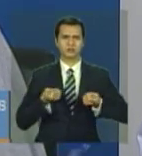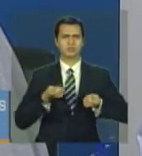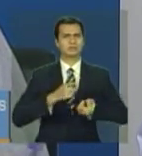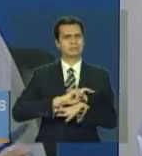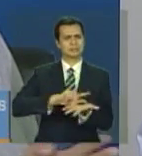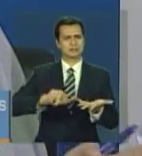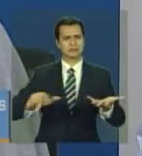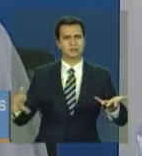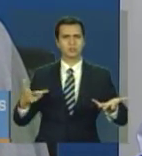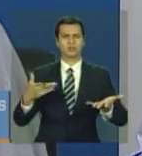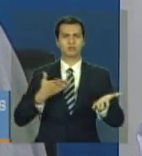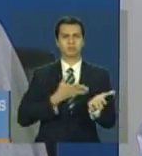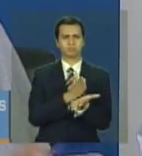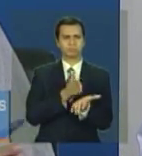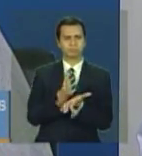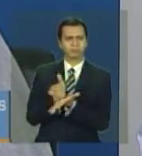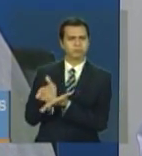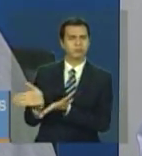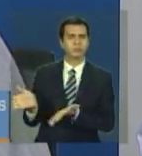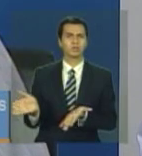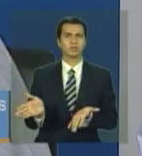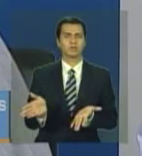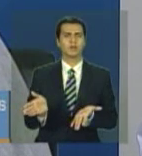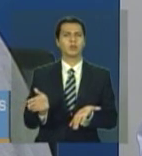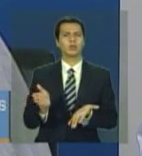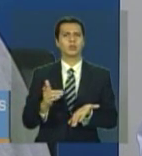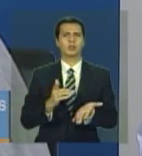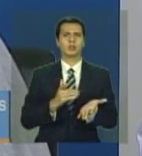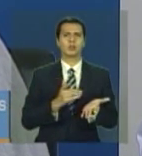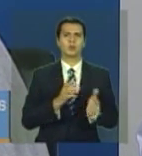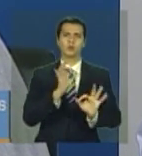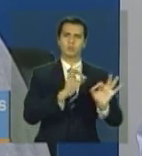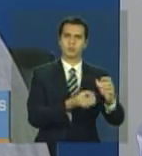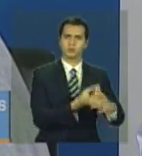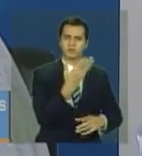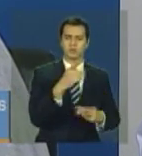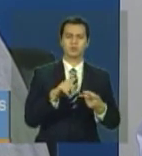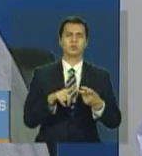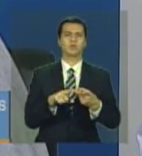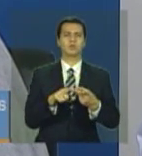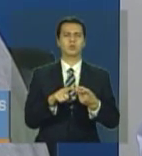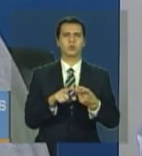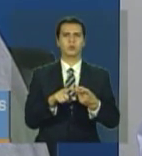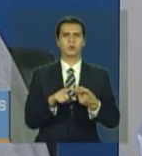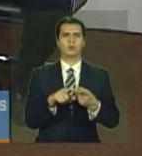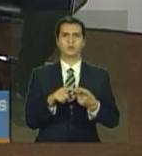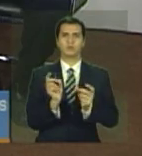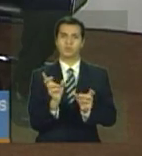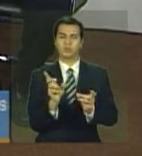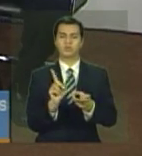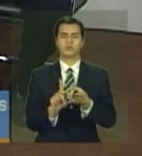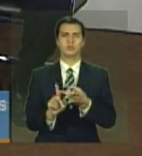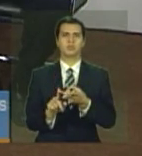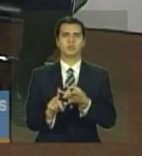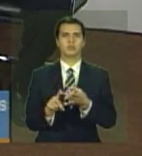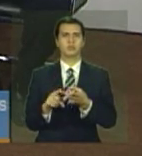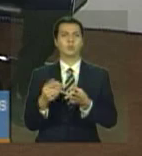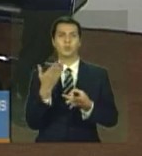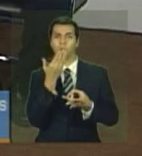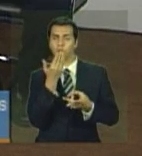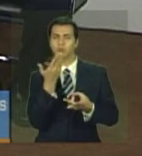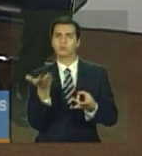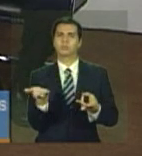de produção, comercialização e consumo de alimentos mais saudáveis. Diretor, como que o Ministério tem avaliado